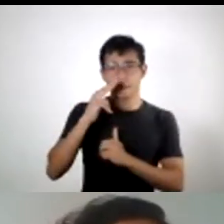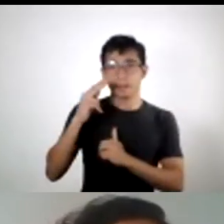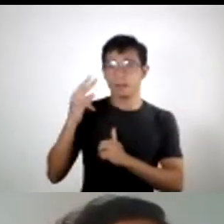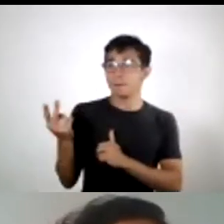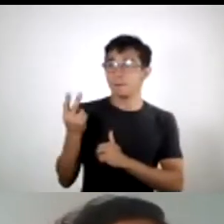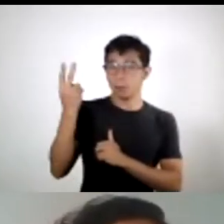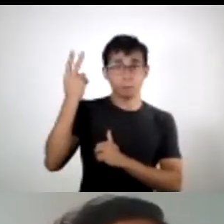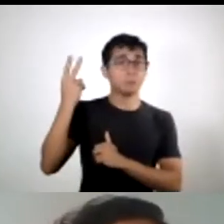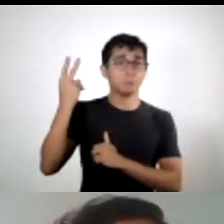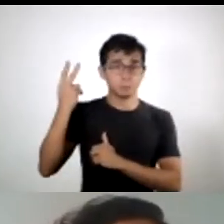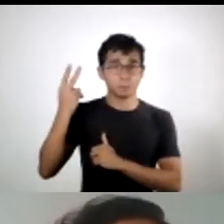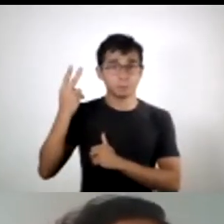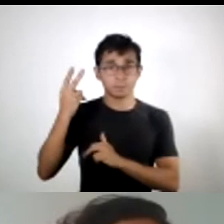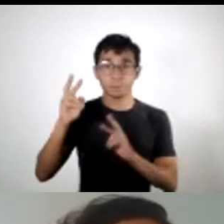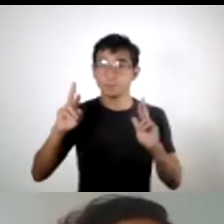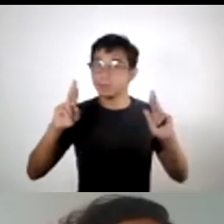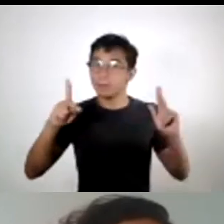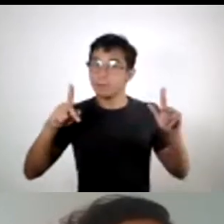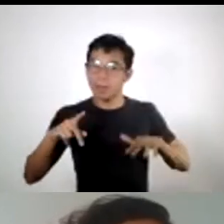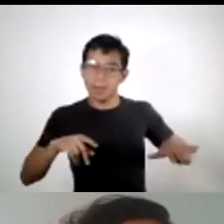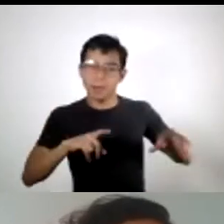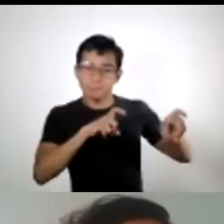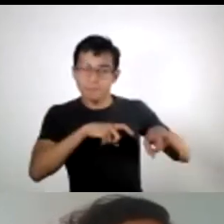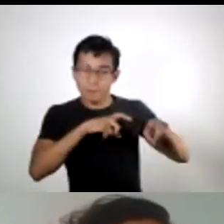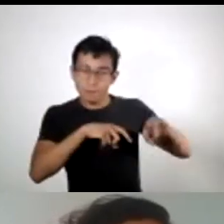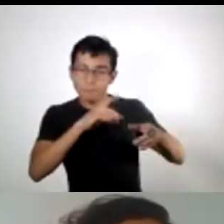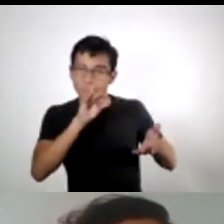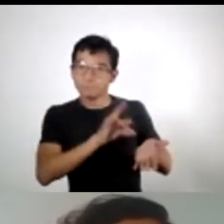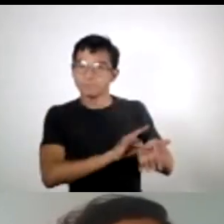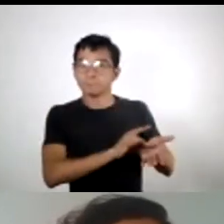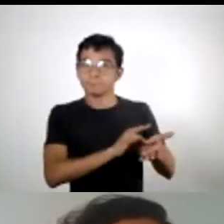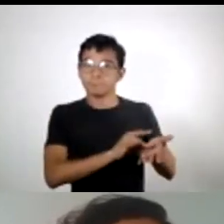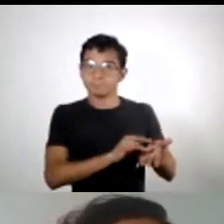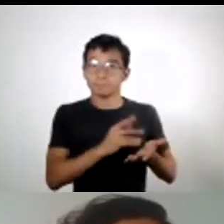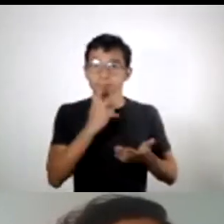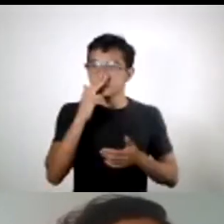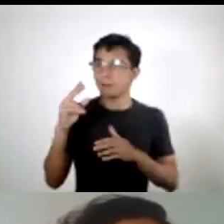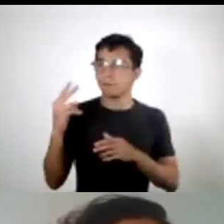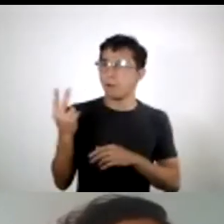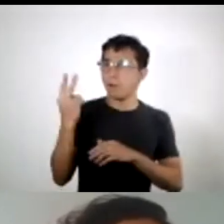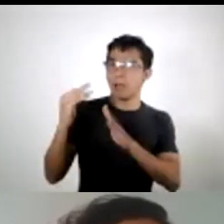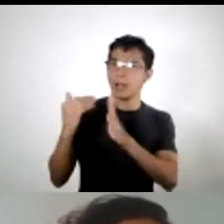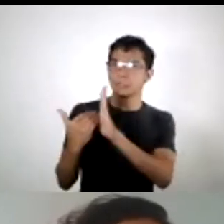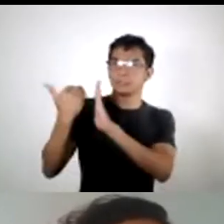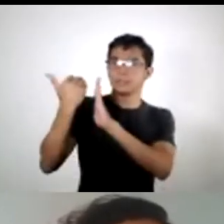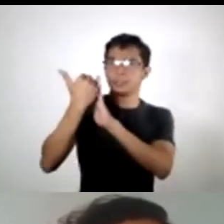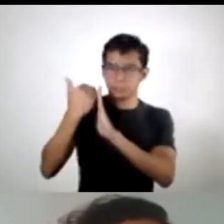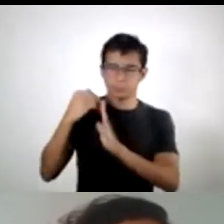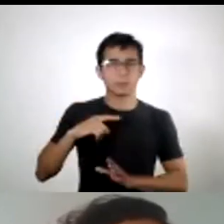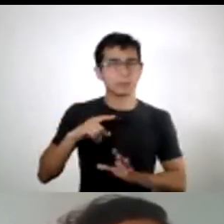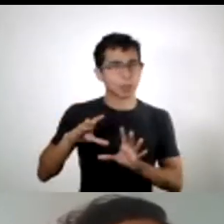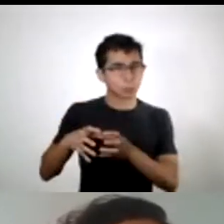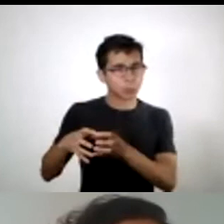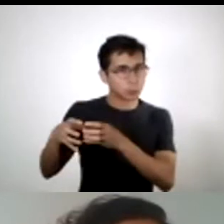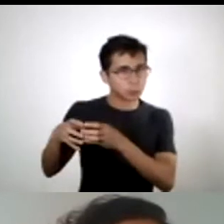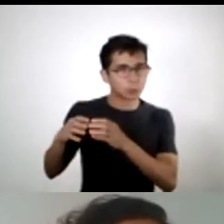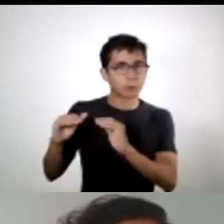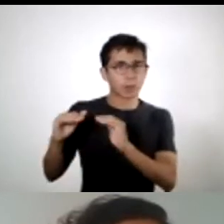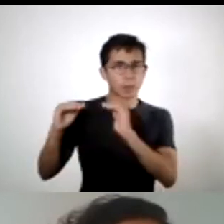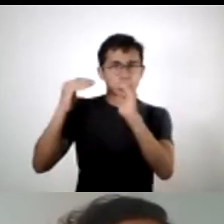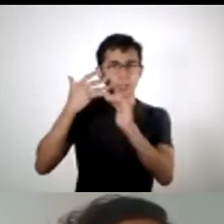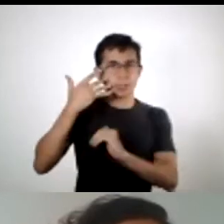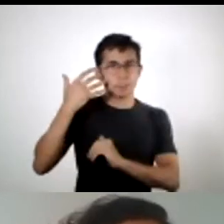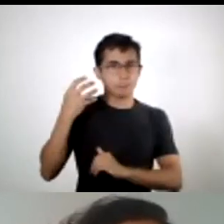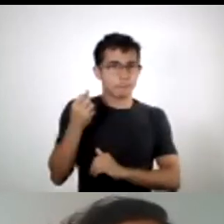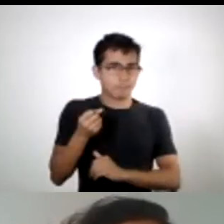valorizada. Na verdade, isso acaba sendo muito valorizado e eu percebo que é um grupo muito específico de uma elite branca